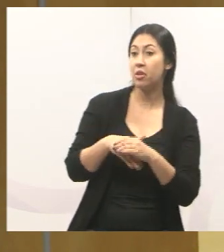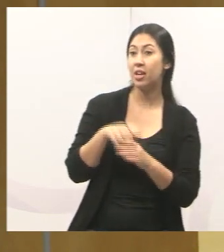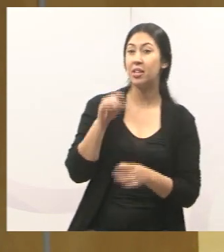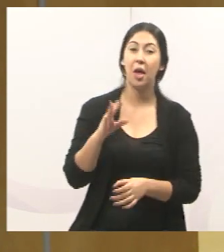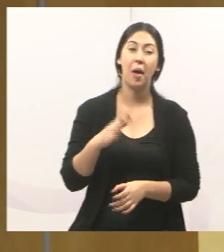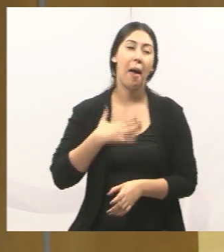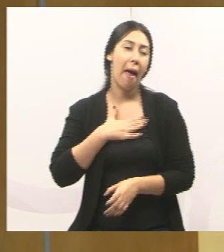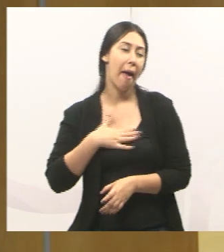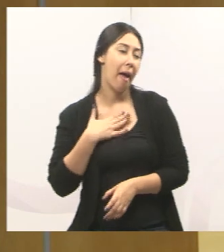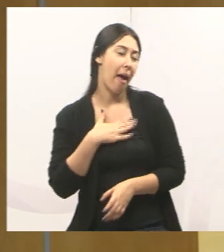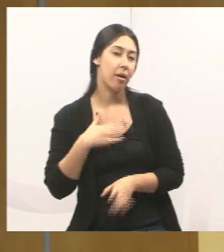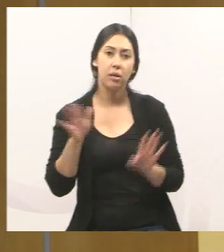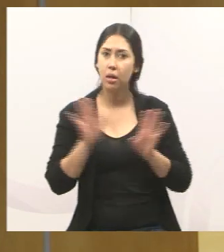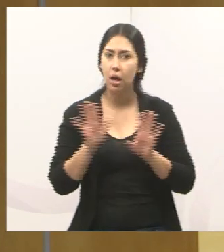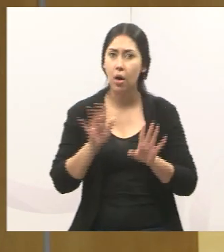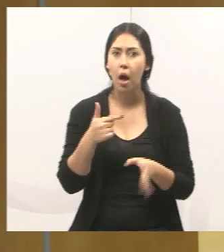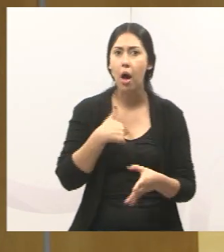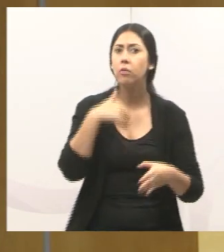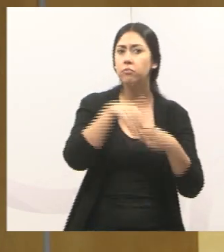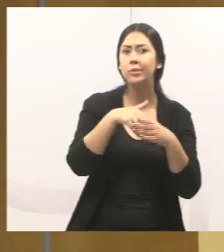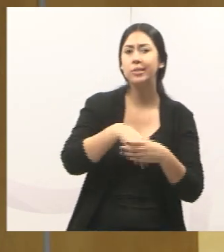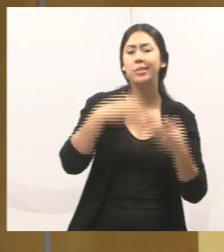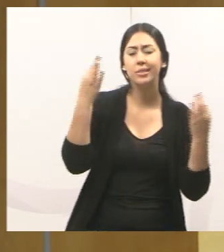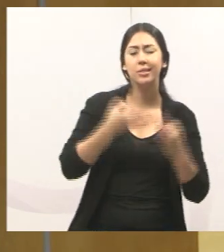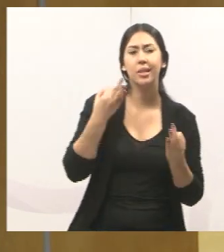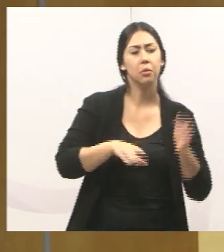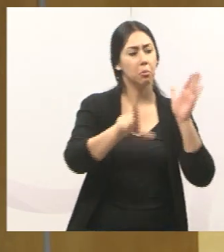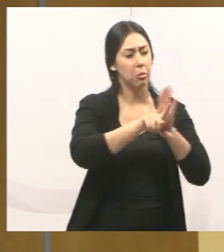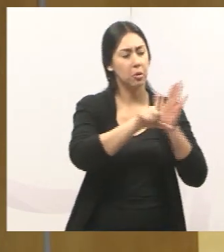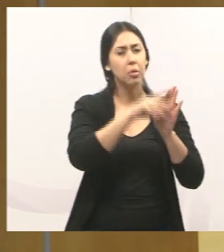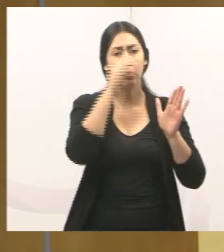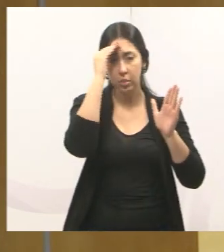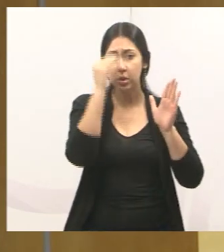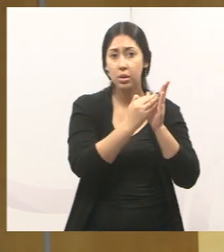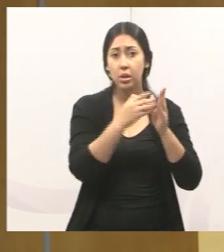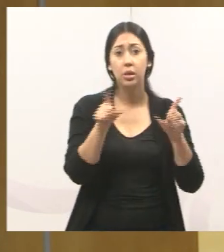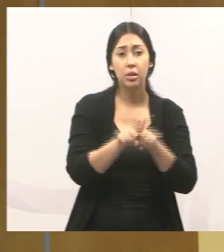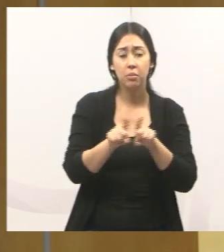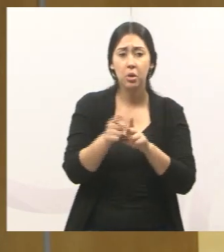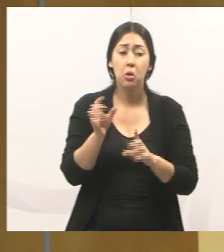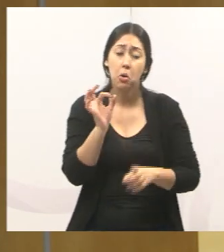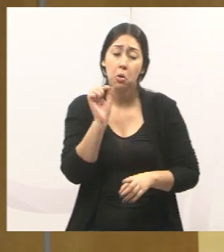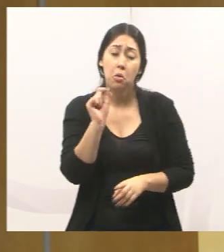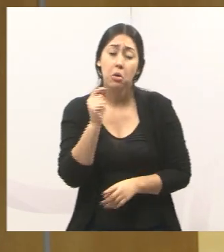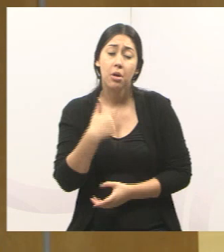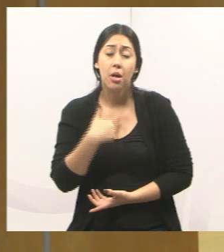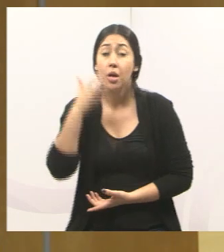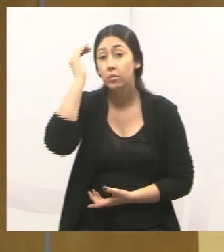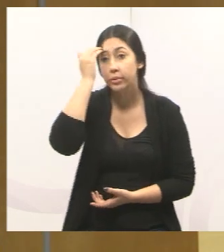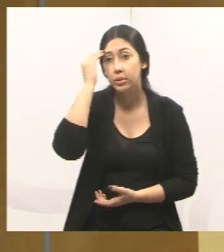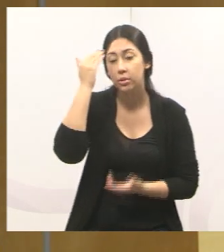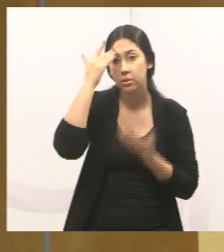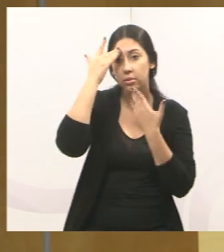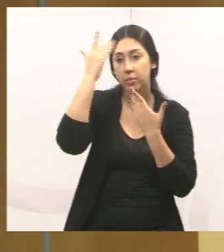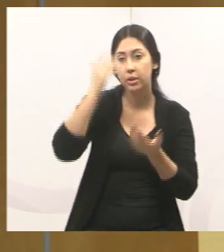agradar alguém, não, eu vou votar perante a lei, o que diz a lei, e o meu entendimento, sem dúvida nenhuma, a respeito do assunto. Muito